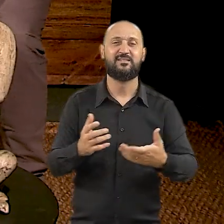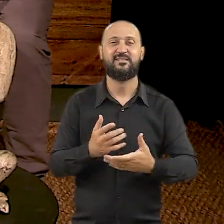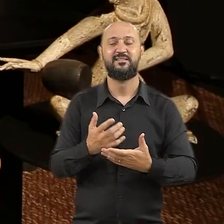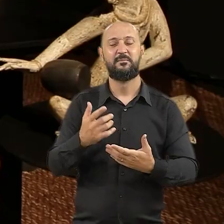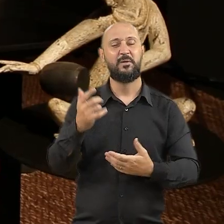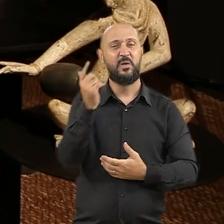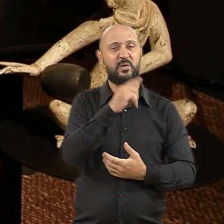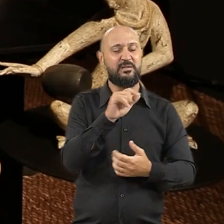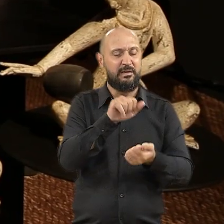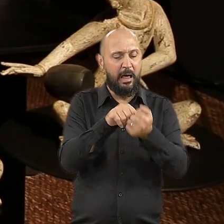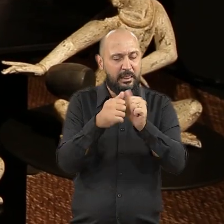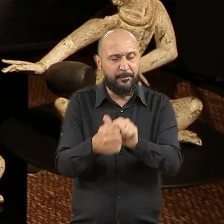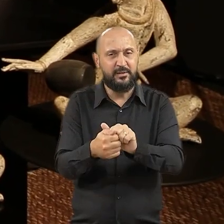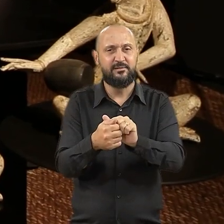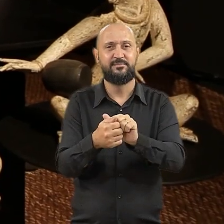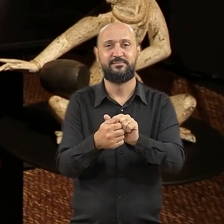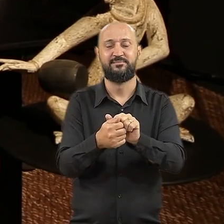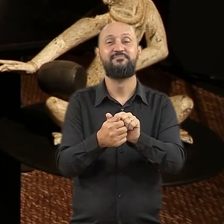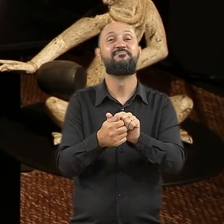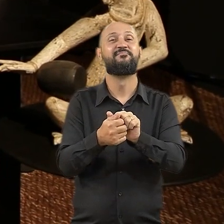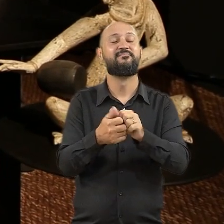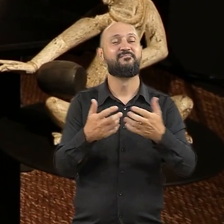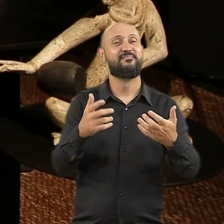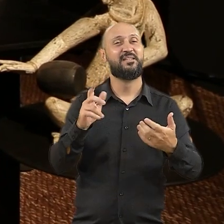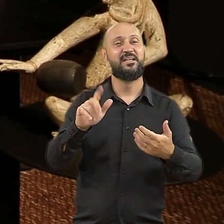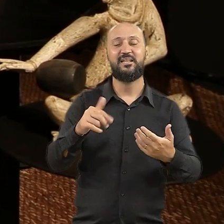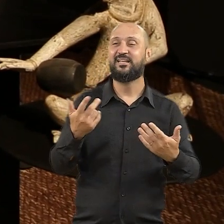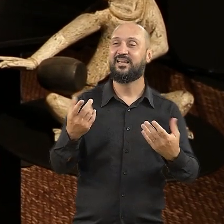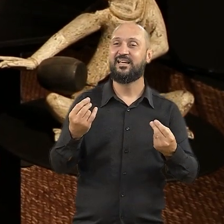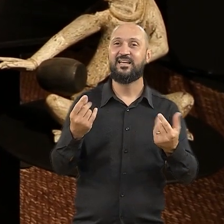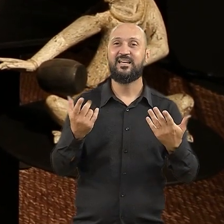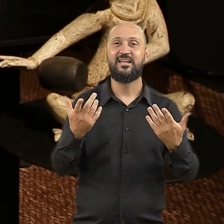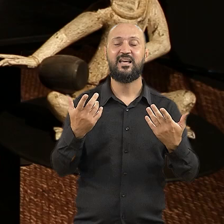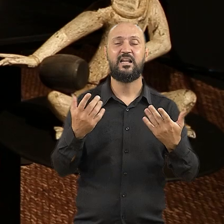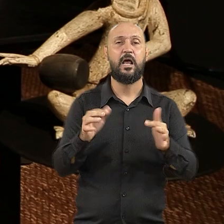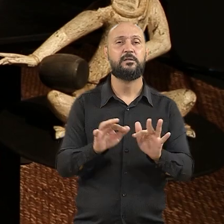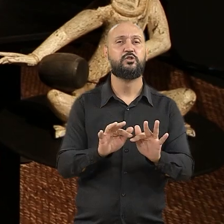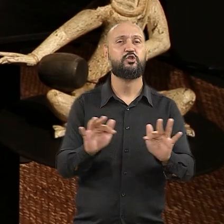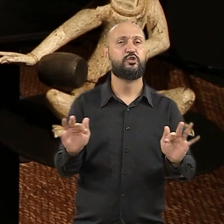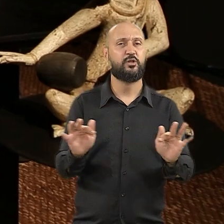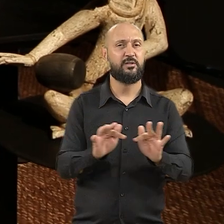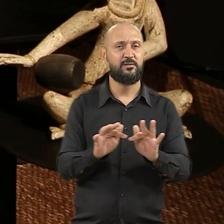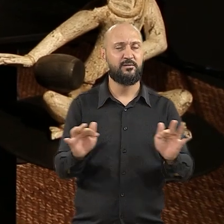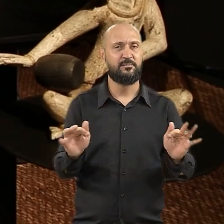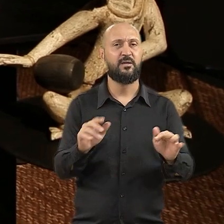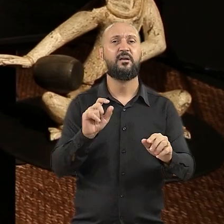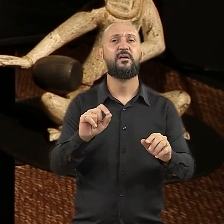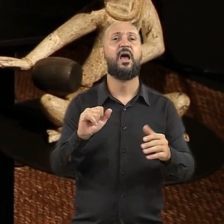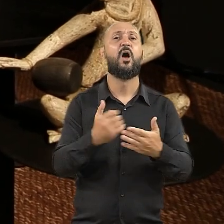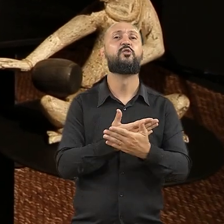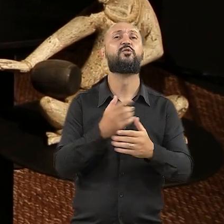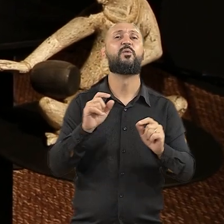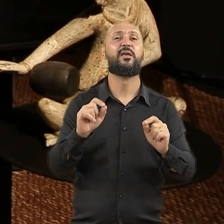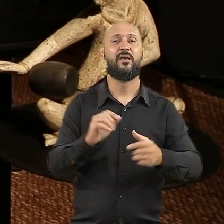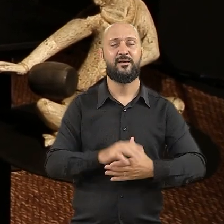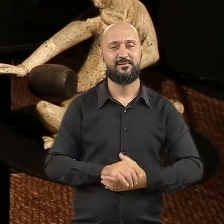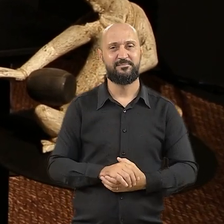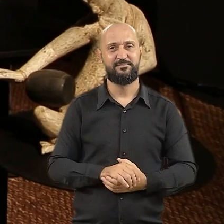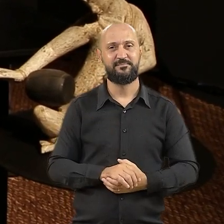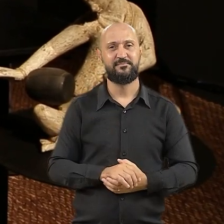um tapa para ele sarar. E assim, e era muito, muito simplório. Mas o que